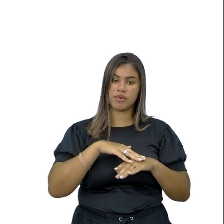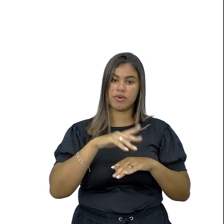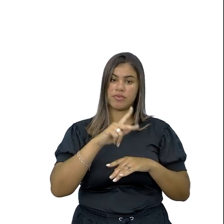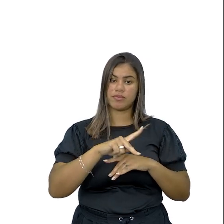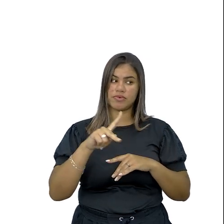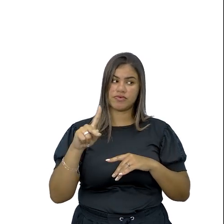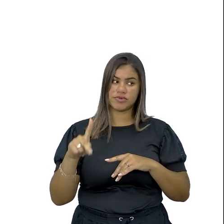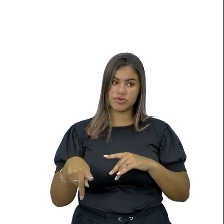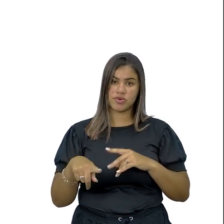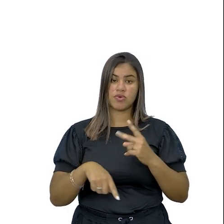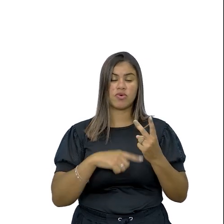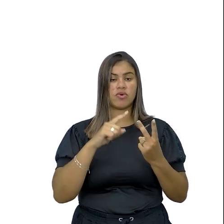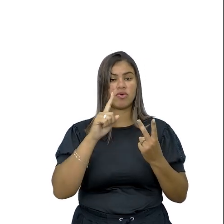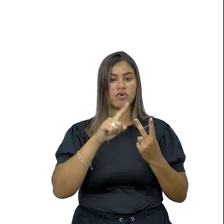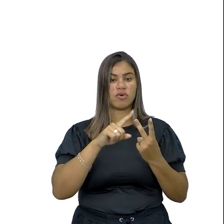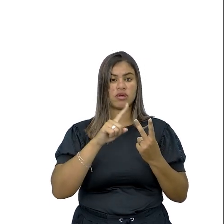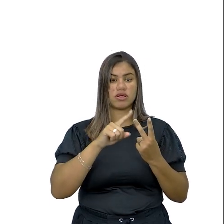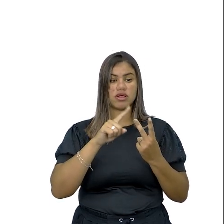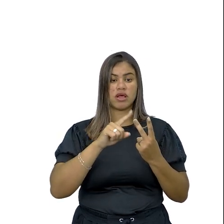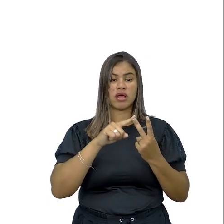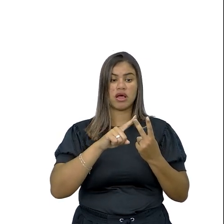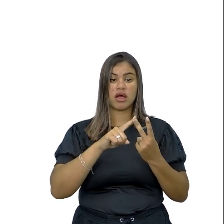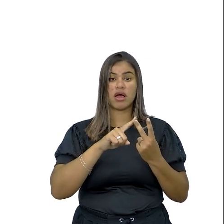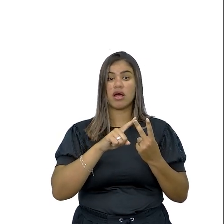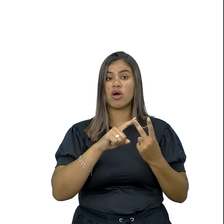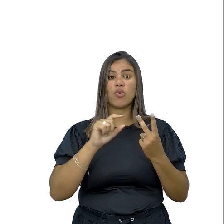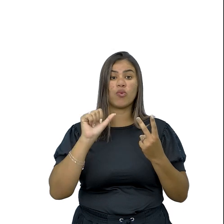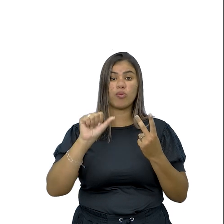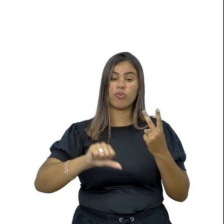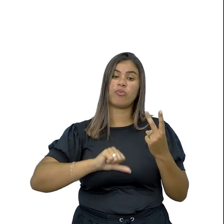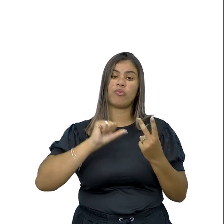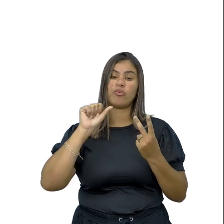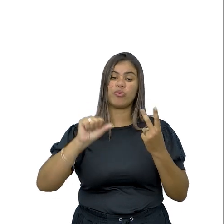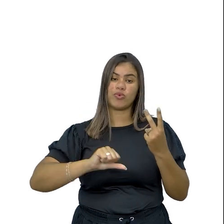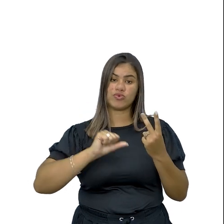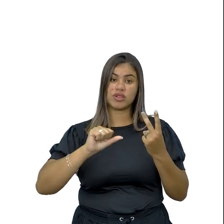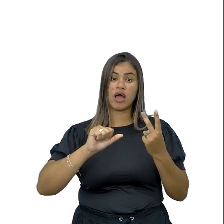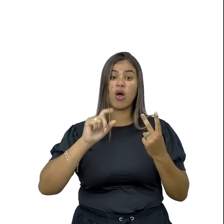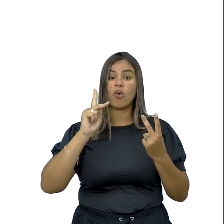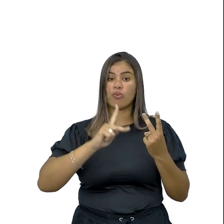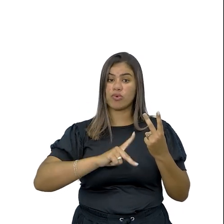professor. Na investigação estruturada, isso já começa a mudar um pouquinho. Ainda